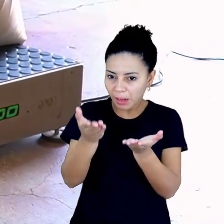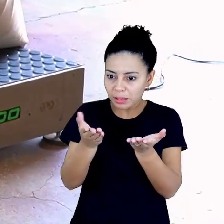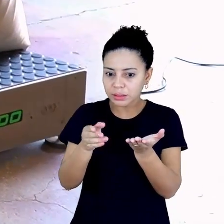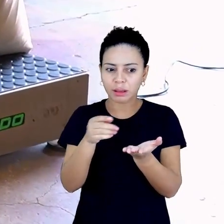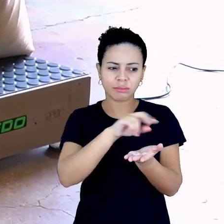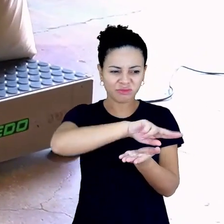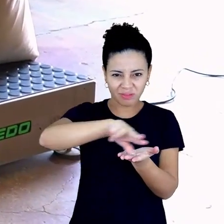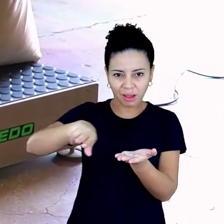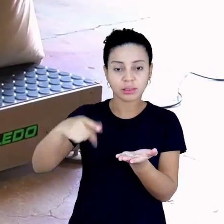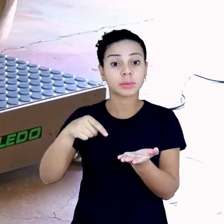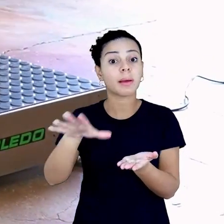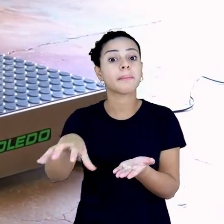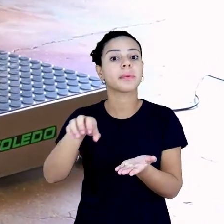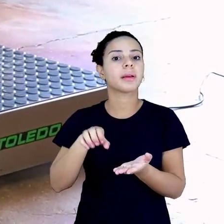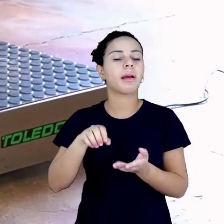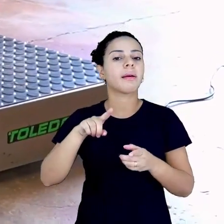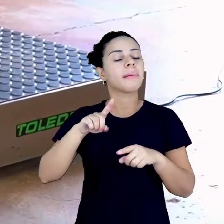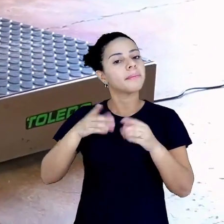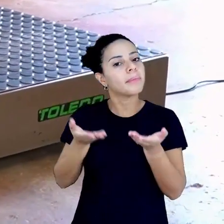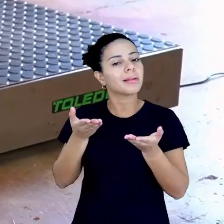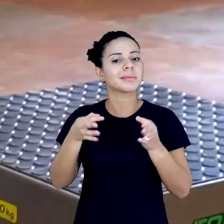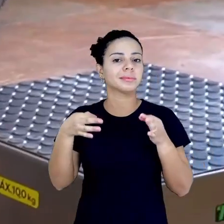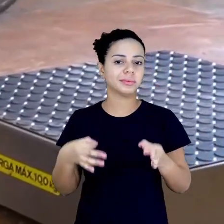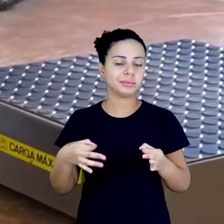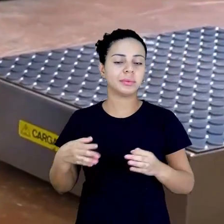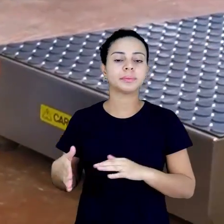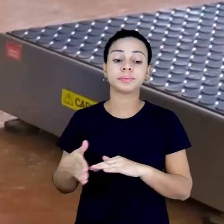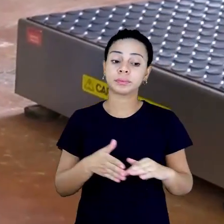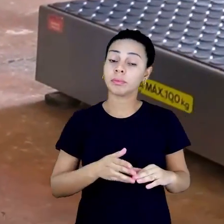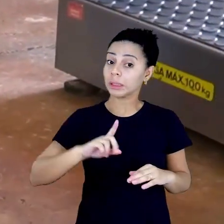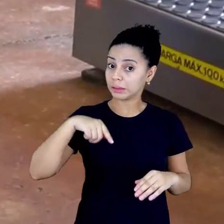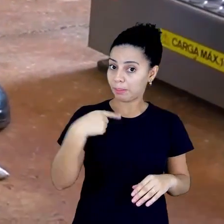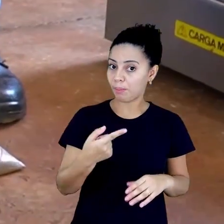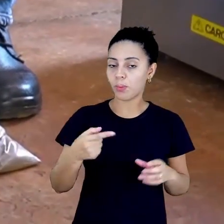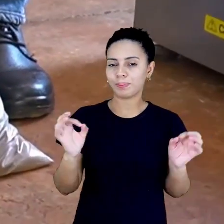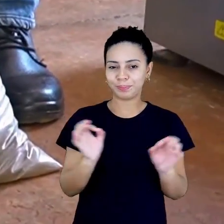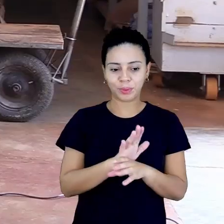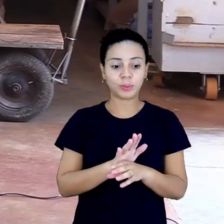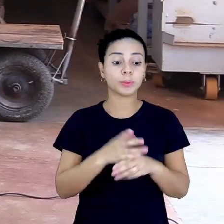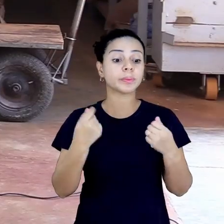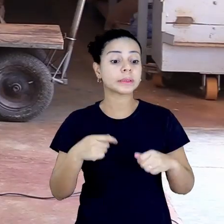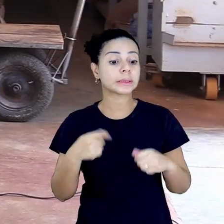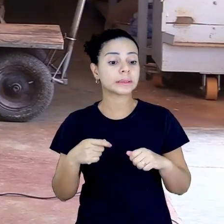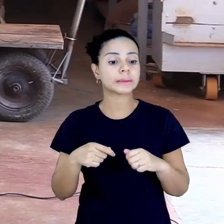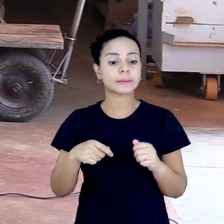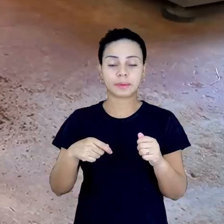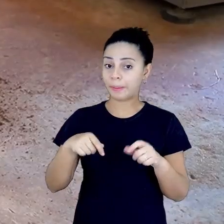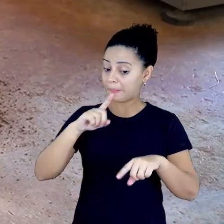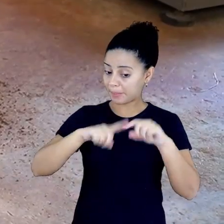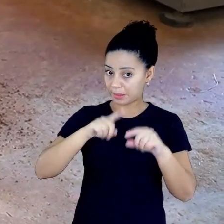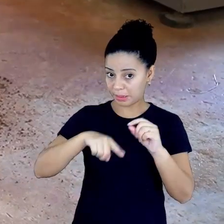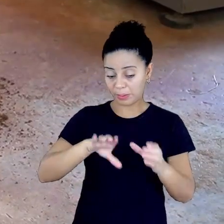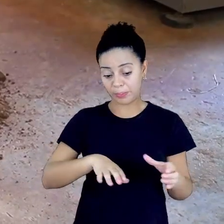ser mantidos sempre que se pesar materiais. Após a pesagem, identificar e transferir para uma